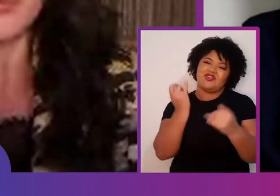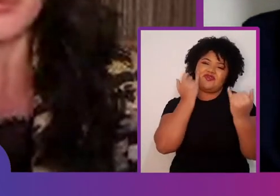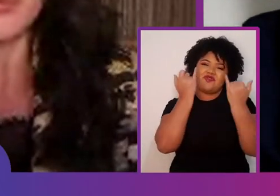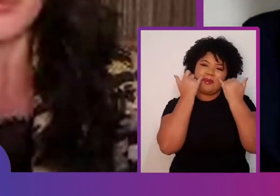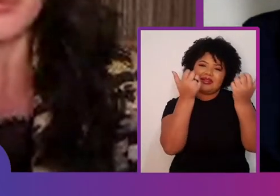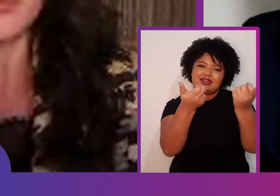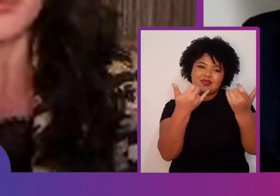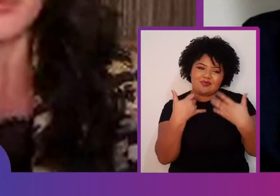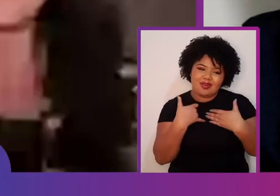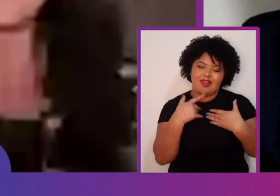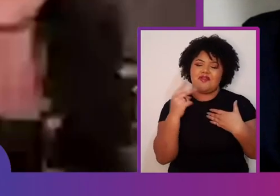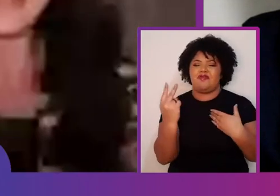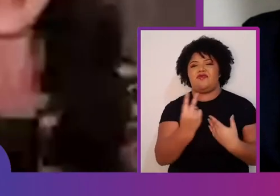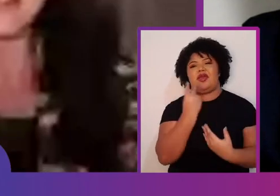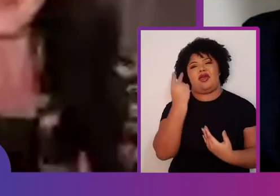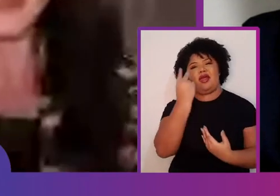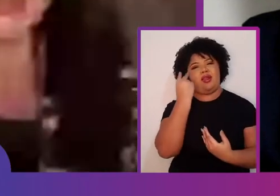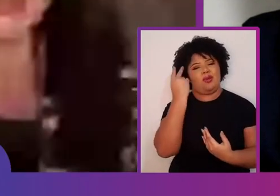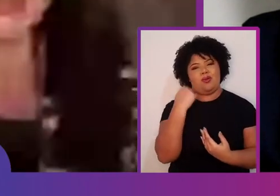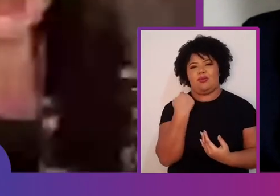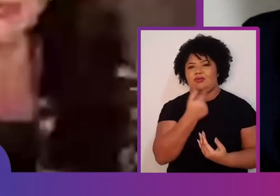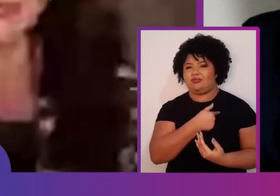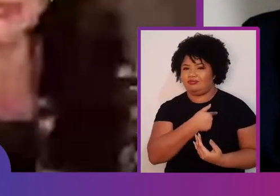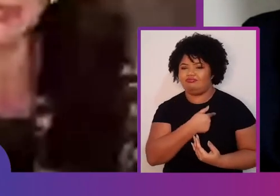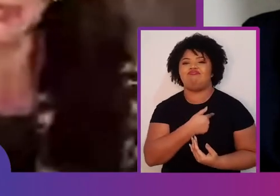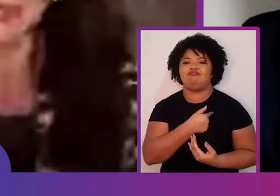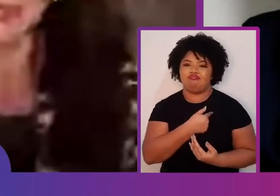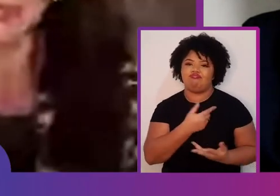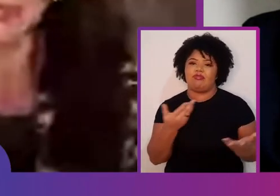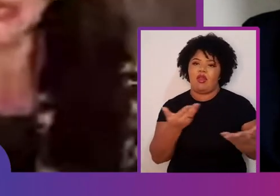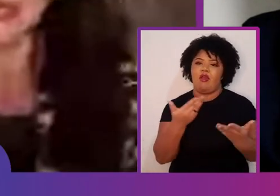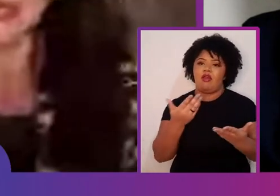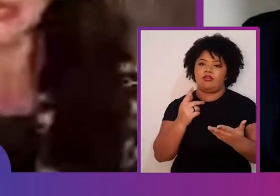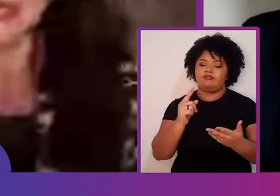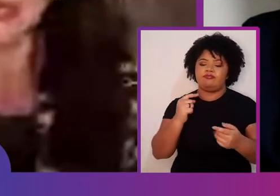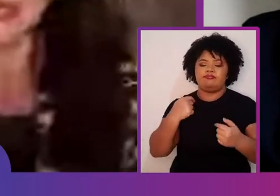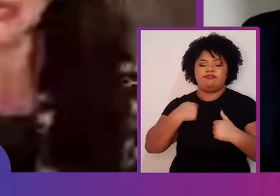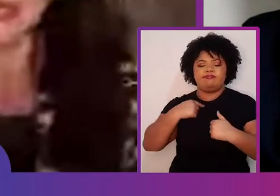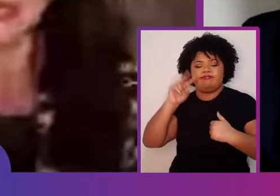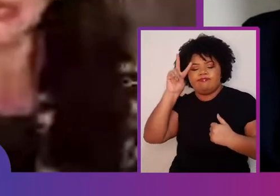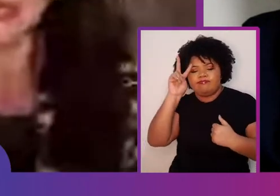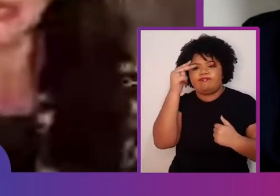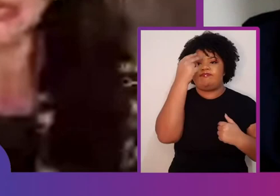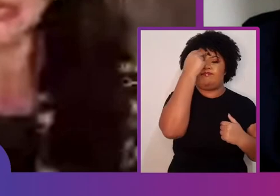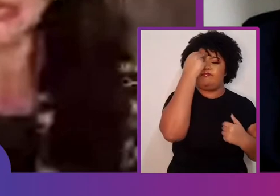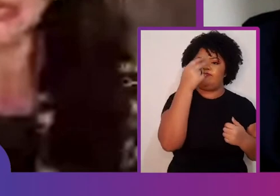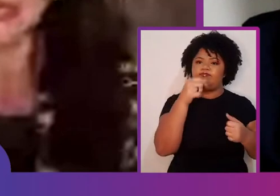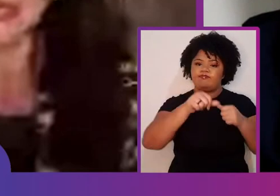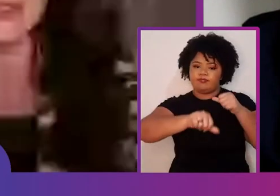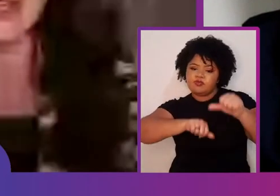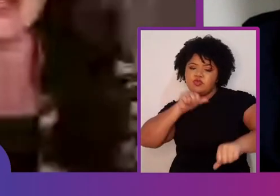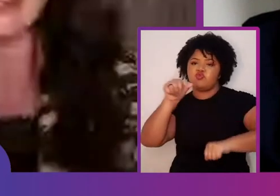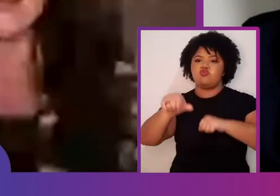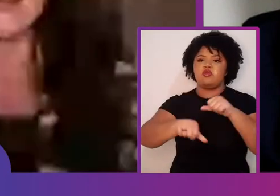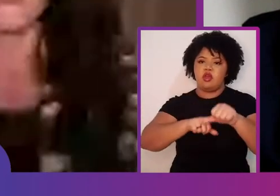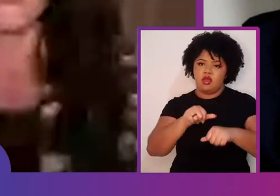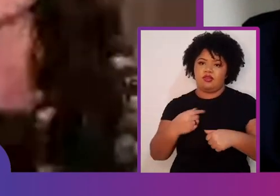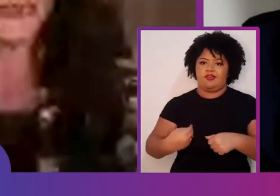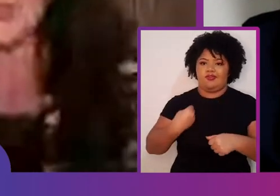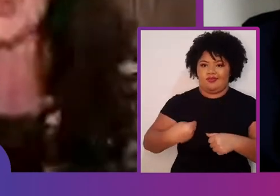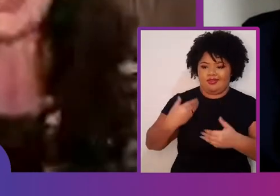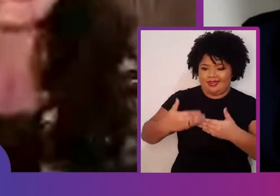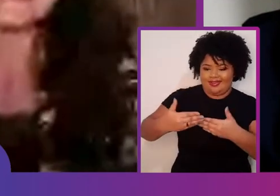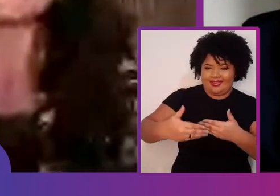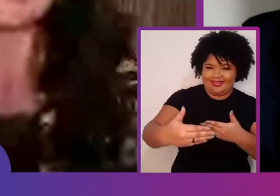muito precisas se movimentar nesse momento de isento, nesse momento de tanta mudança na vida, em que a